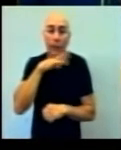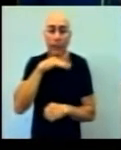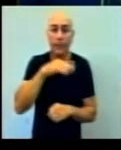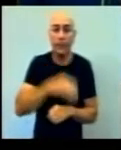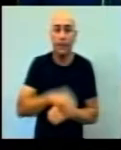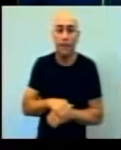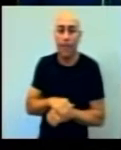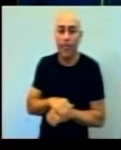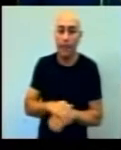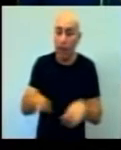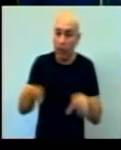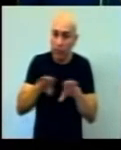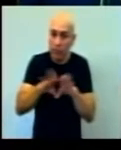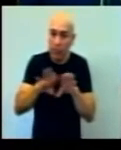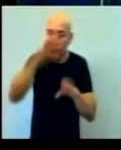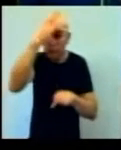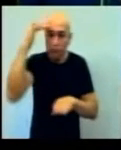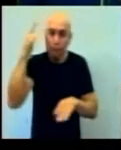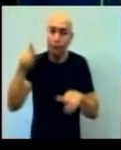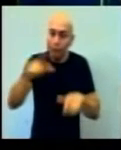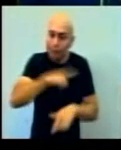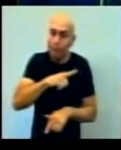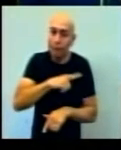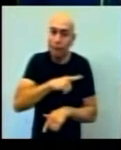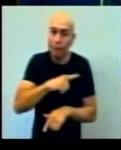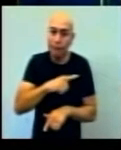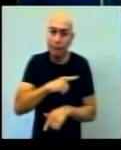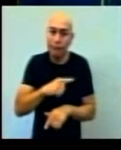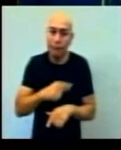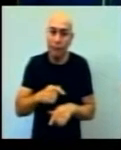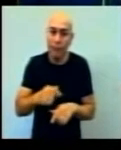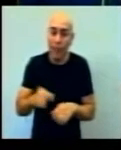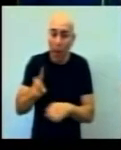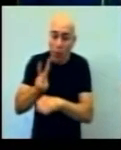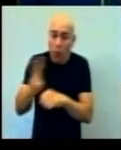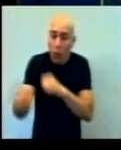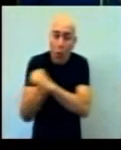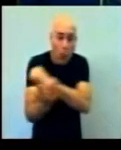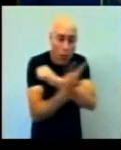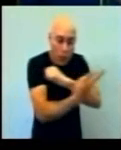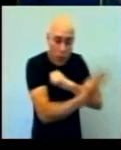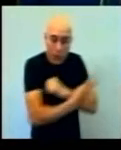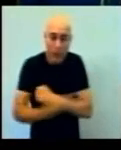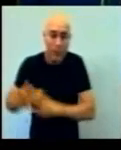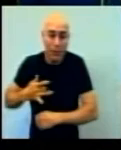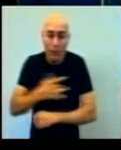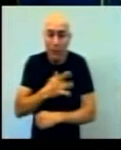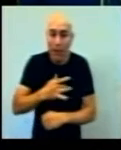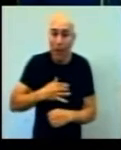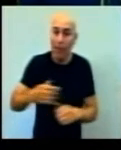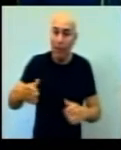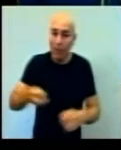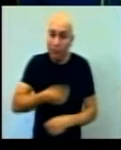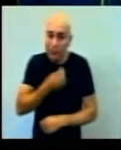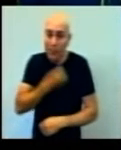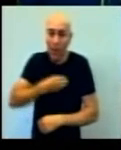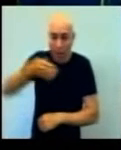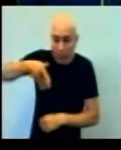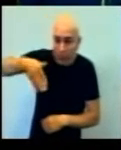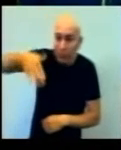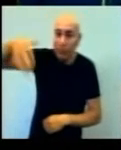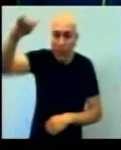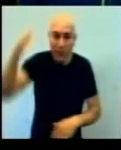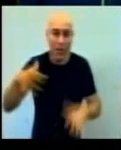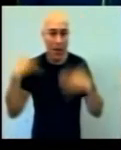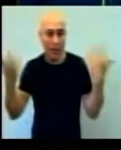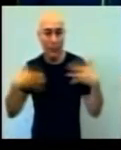doença, também essas pessoas têm. E elas não estão se prevenindo tanto, elas estão indo à rua, elas estão indo ao mercado, elas